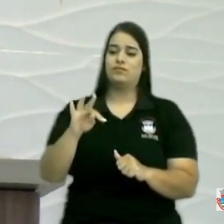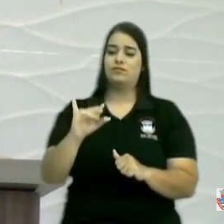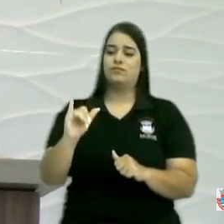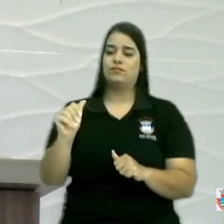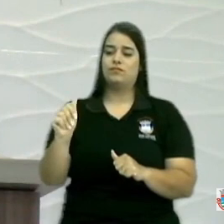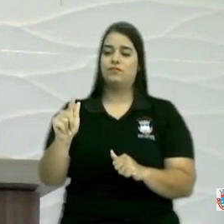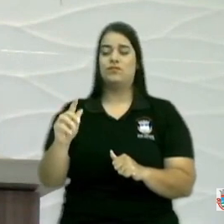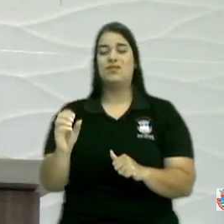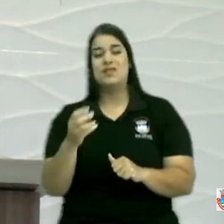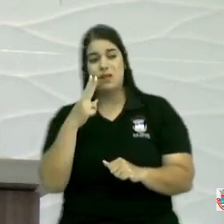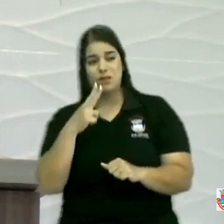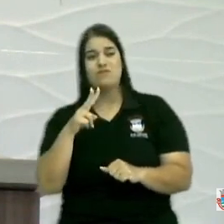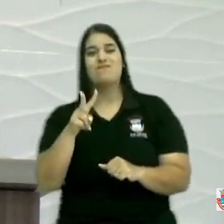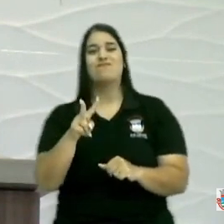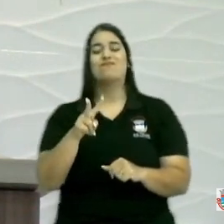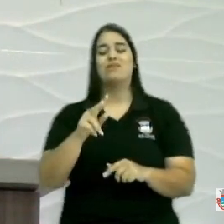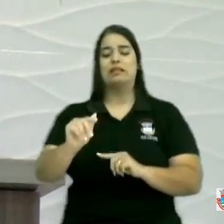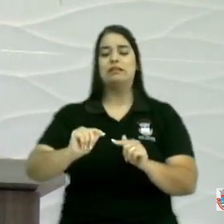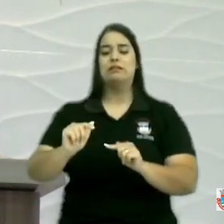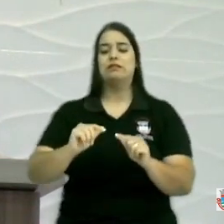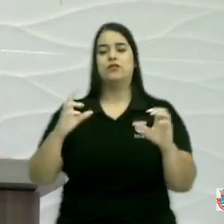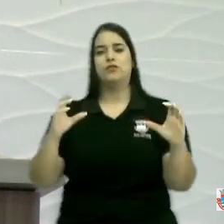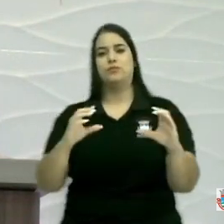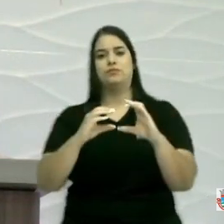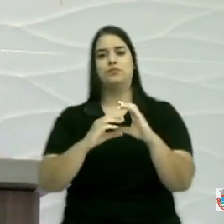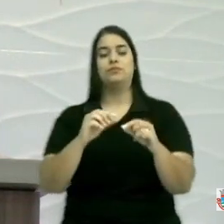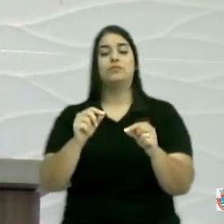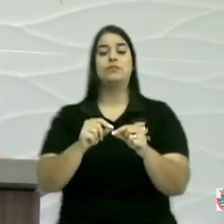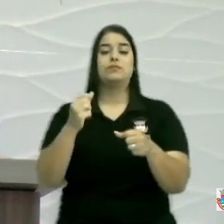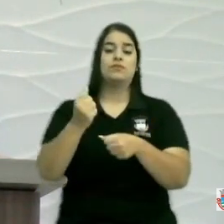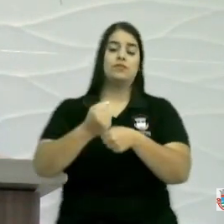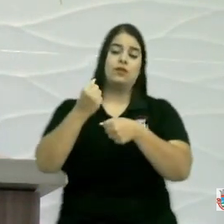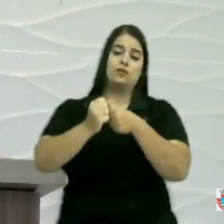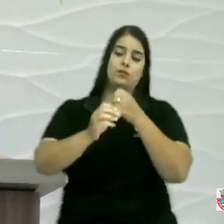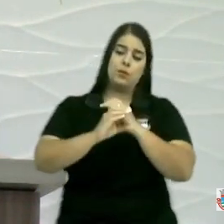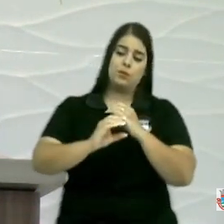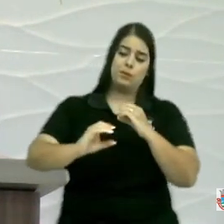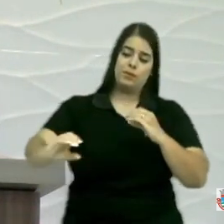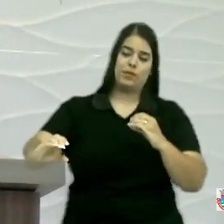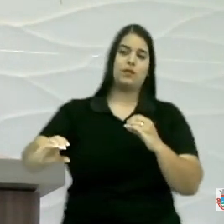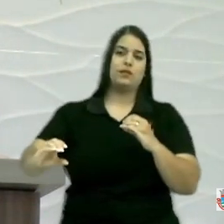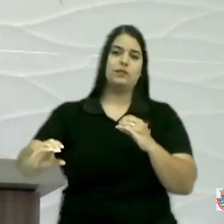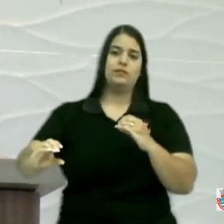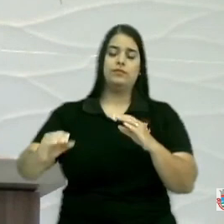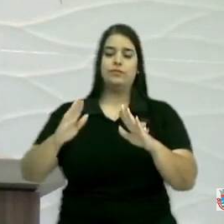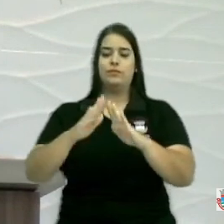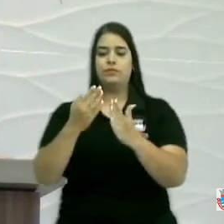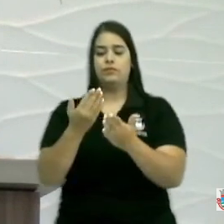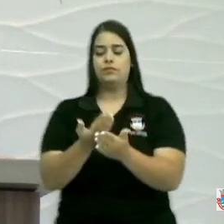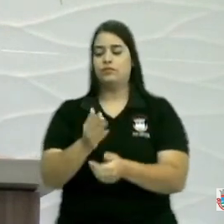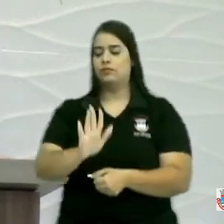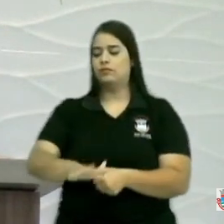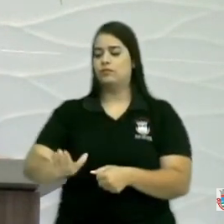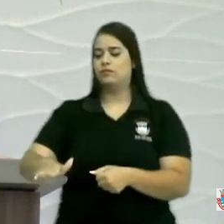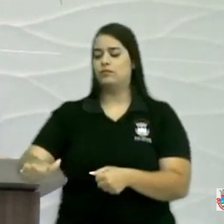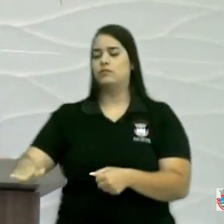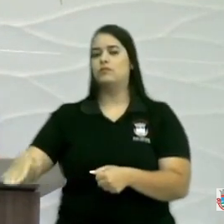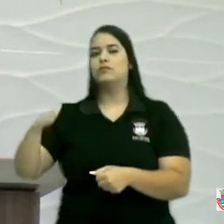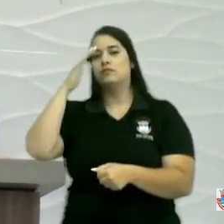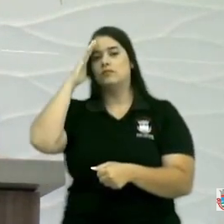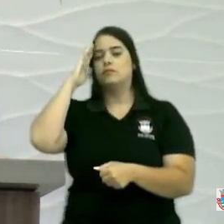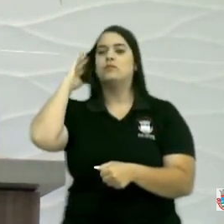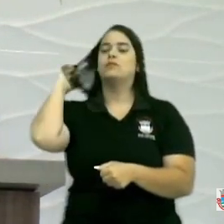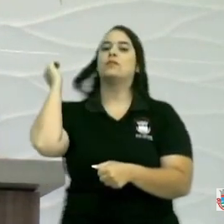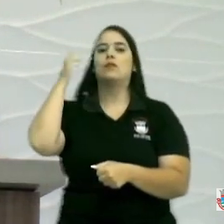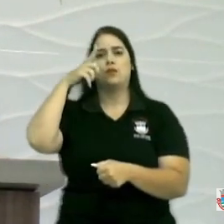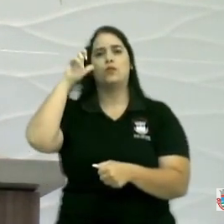da Compesa, que fez ali a reforma do cano que tinha estourado, onde era construída a creche do setor Alto Santiago. Ontem foi feito